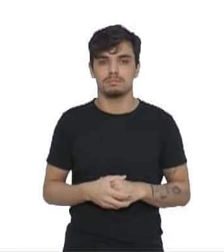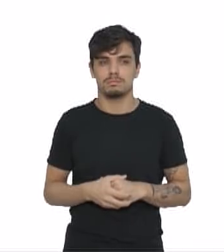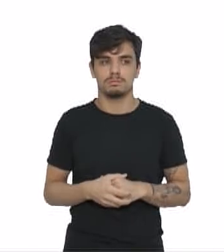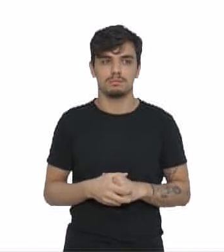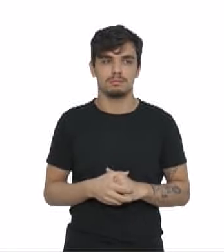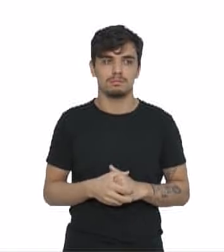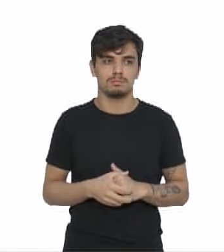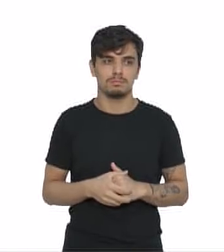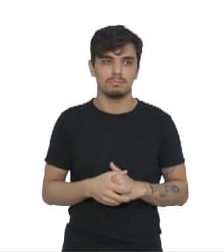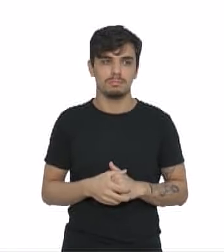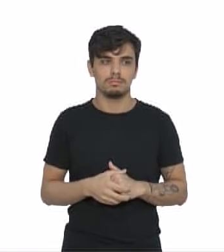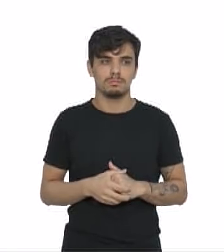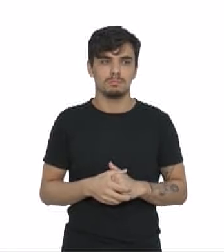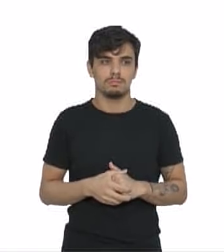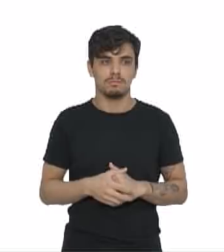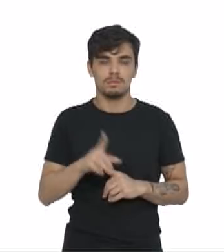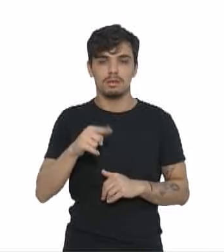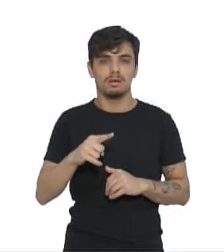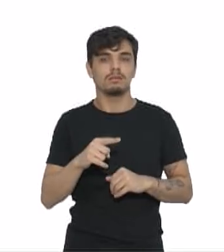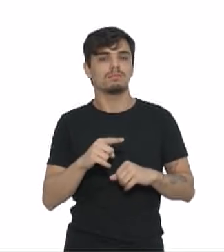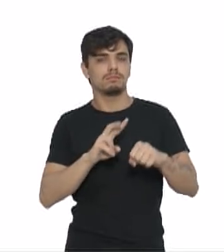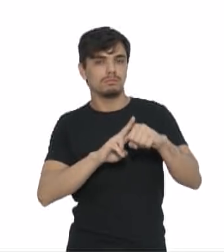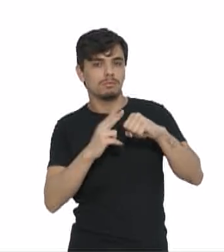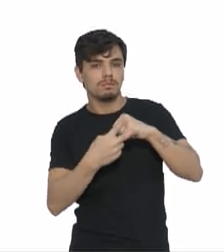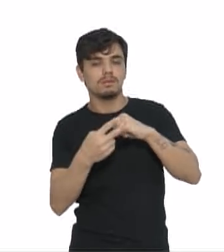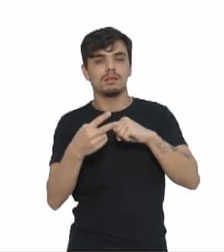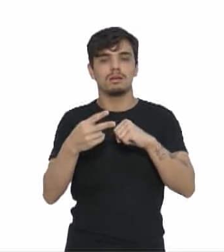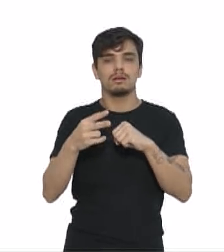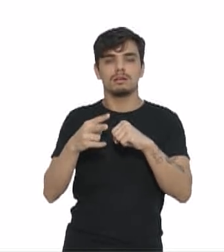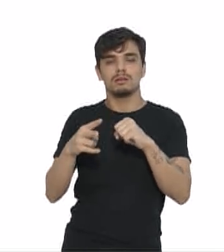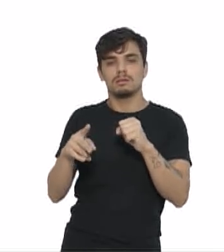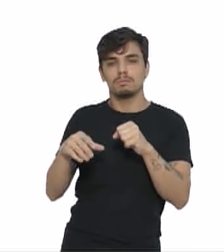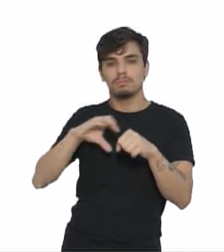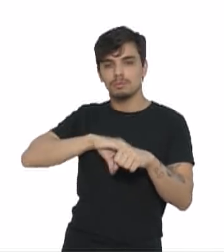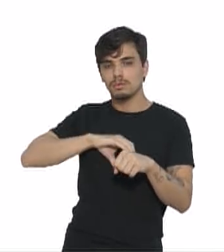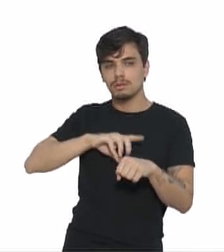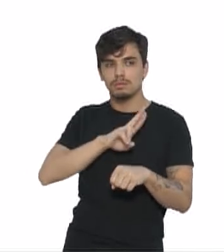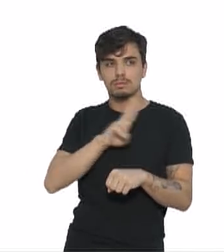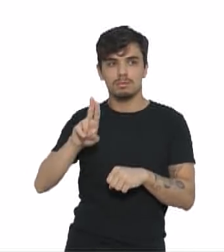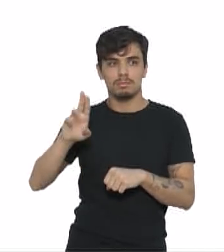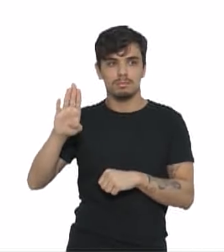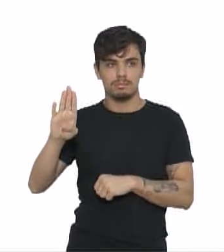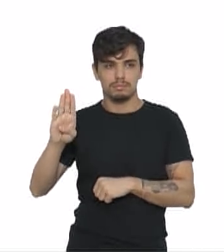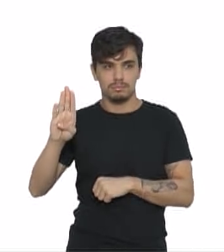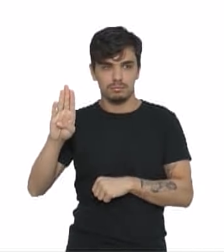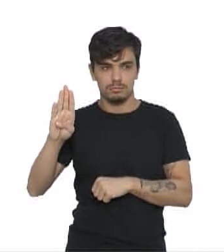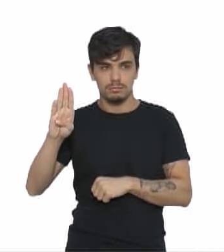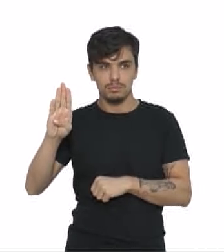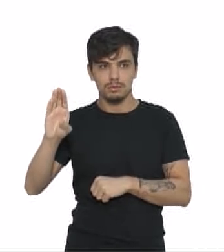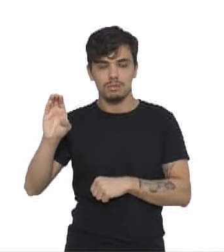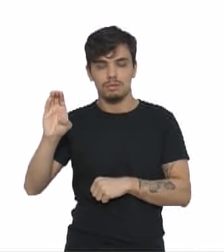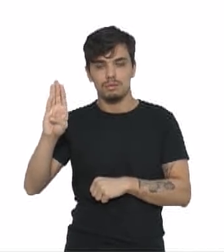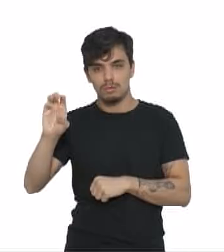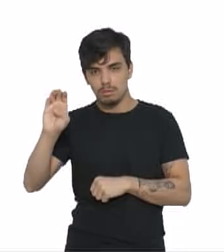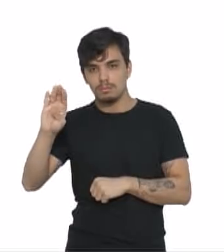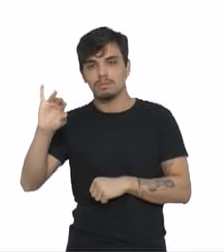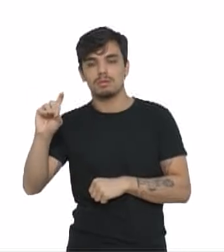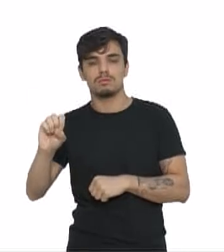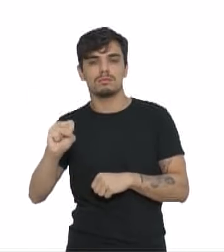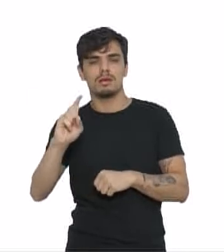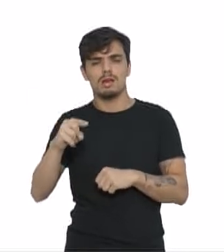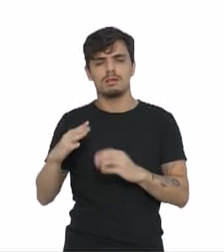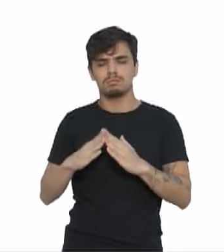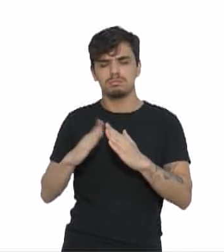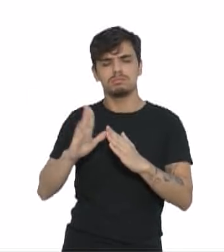passado. É uma vila portuguesa chamada Óbidos, situada na província de Extremadura, Portugal. É uma região habitada desde o